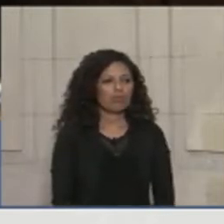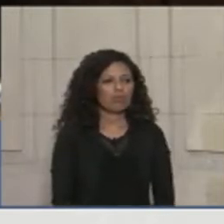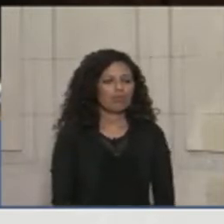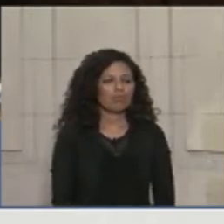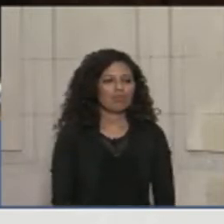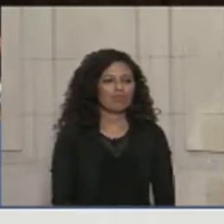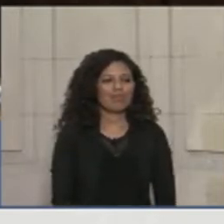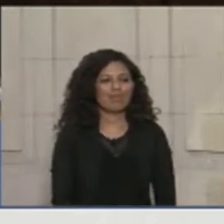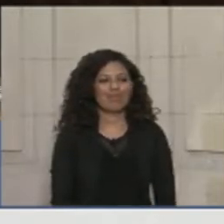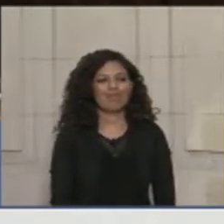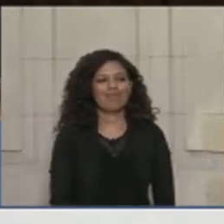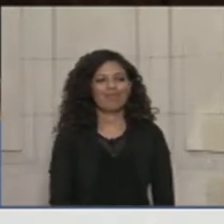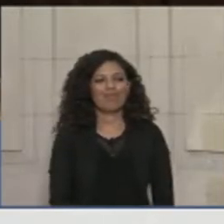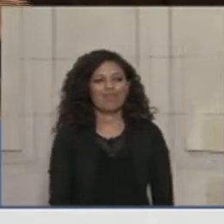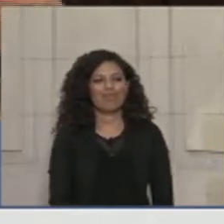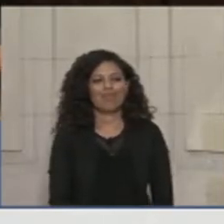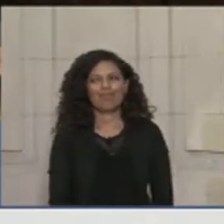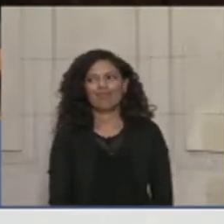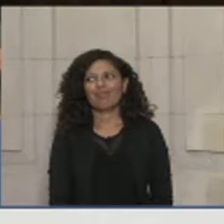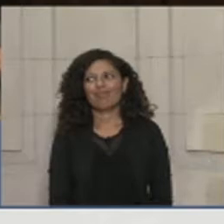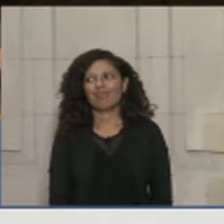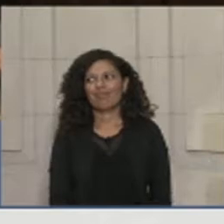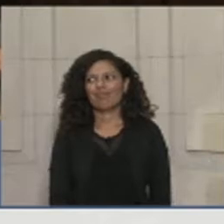não. Estou contando.